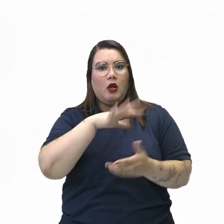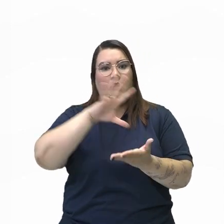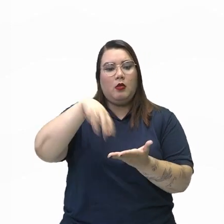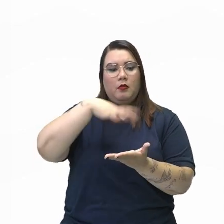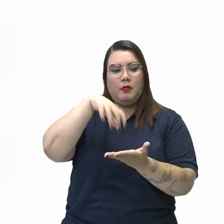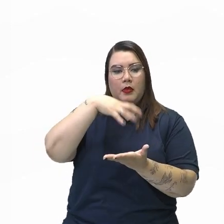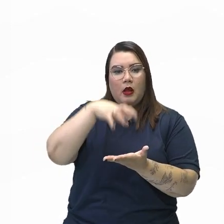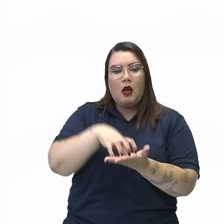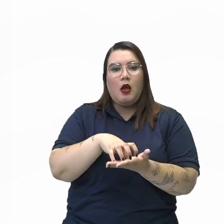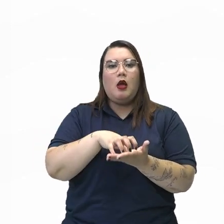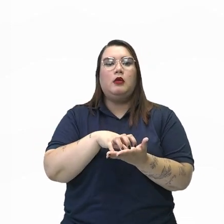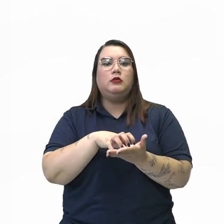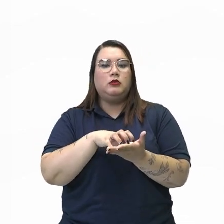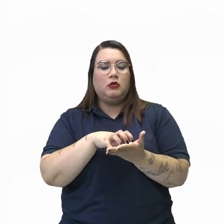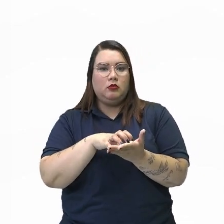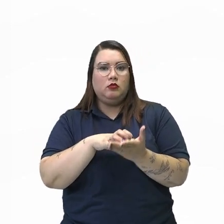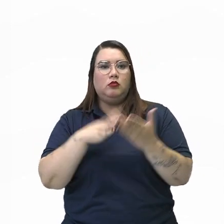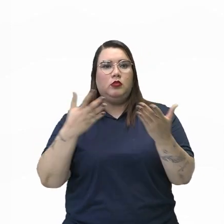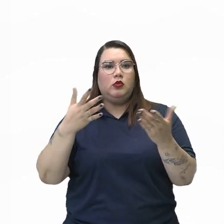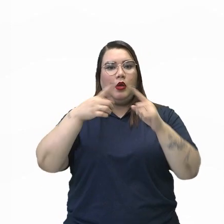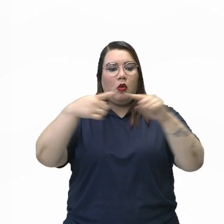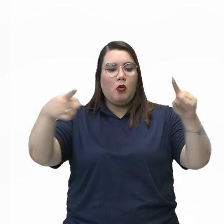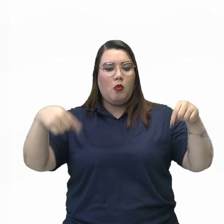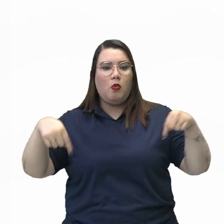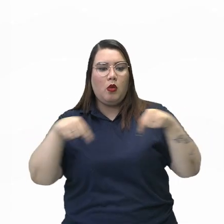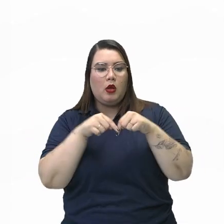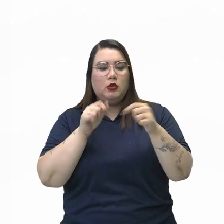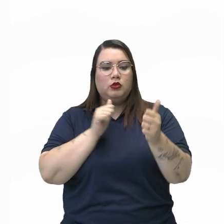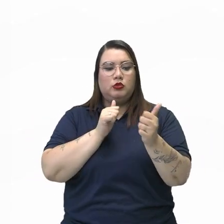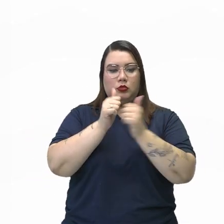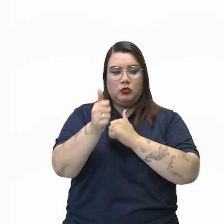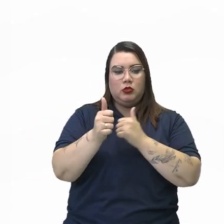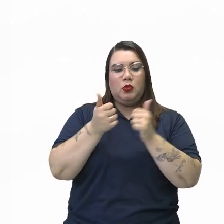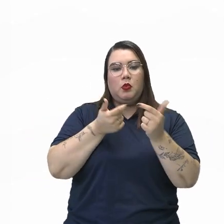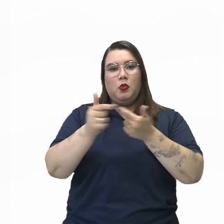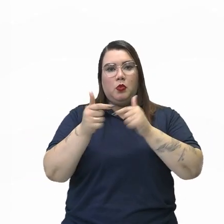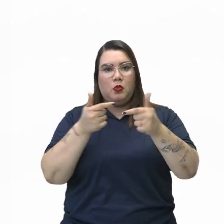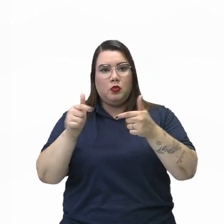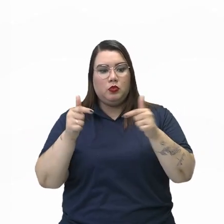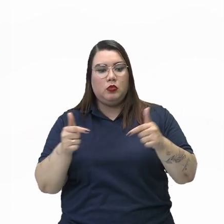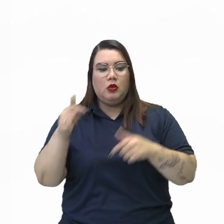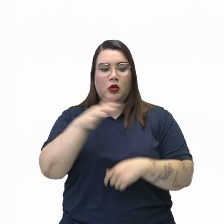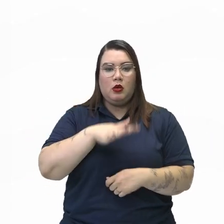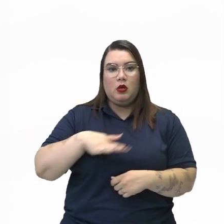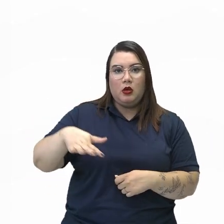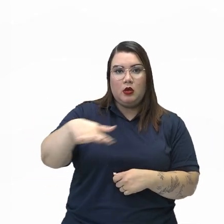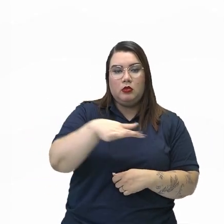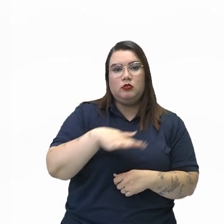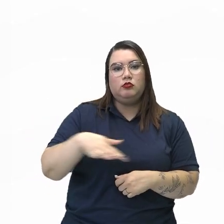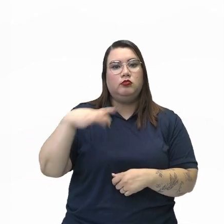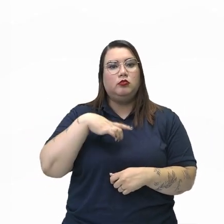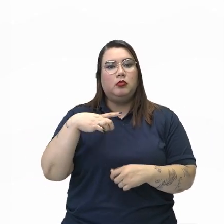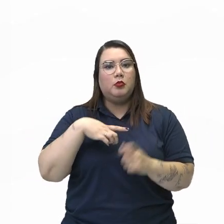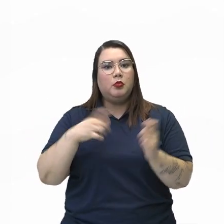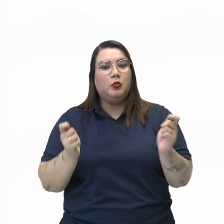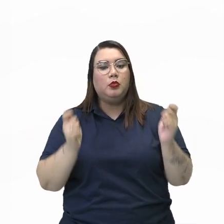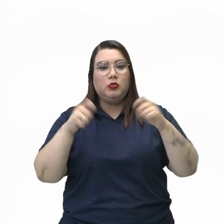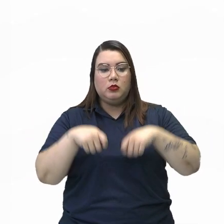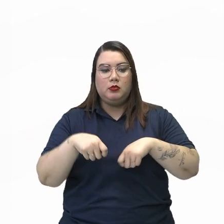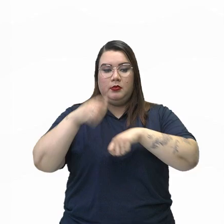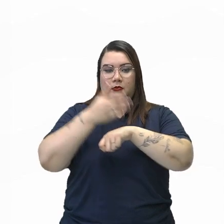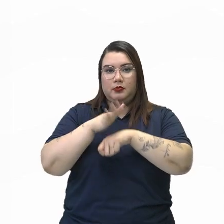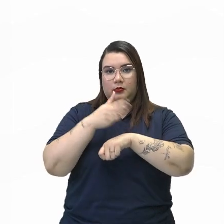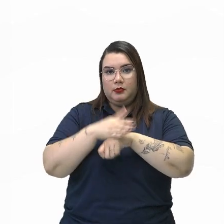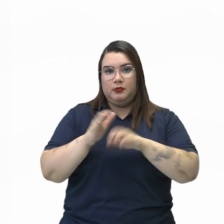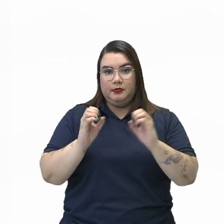os parques, né, as quadras poliesportivas, dentre outros ambientes, né, que nos possibilitam essa